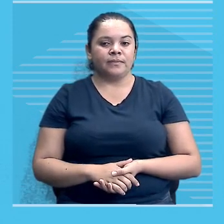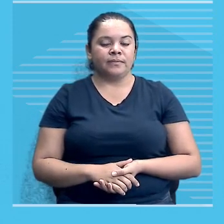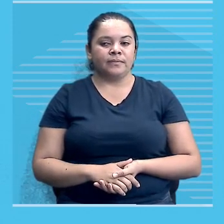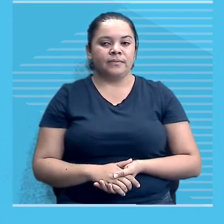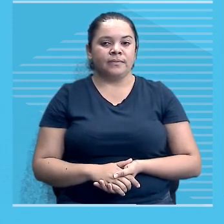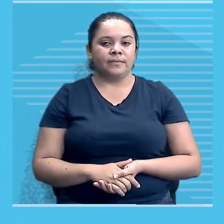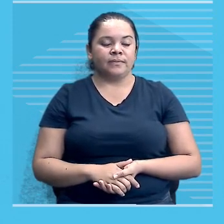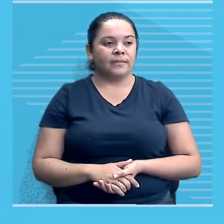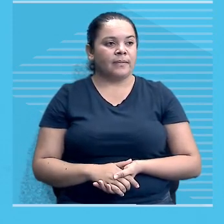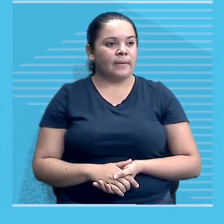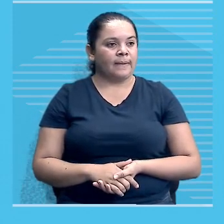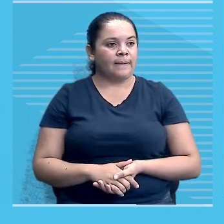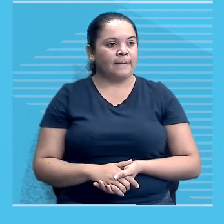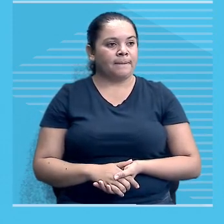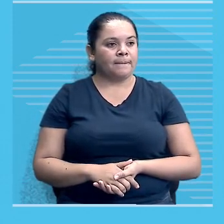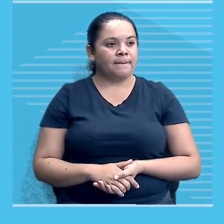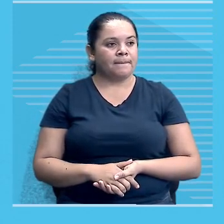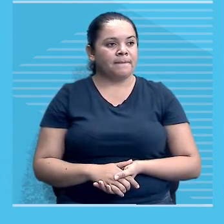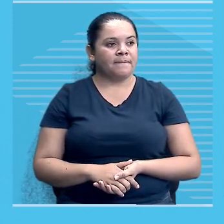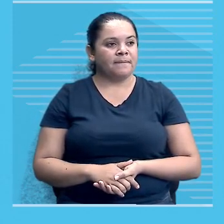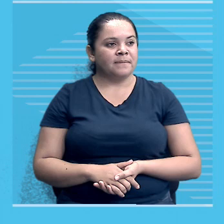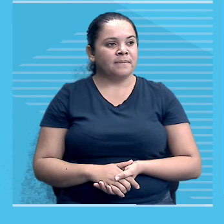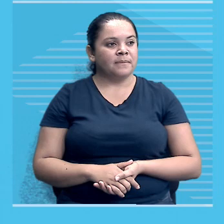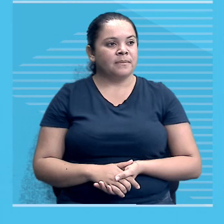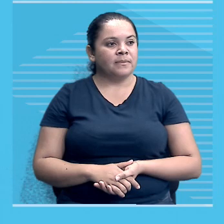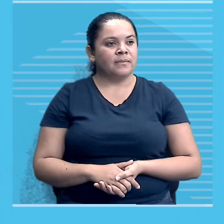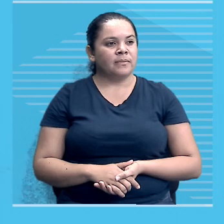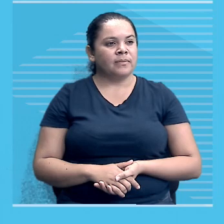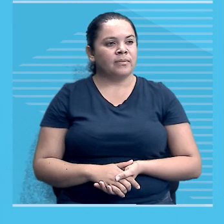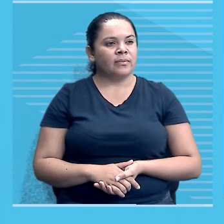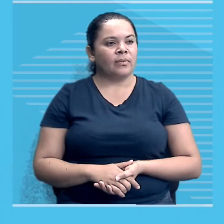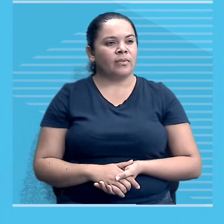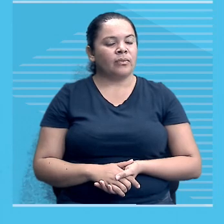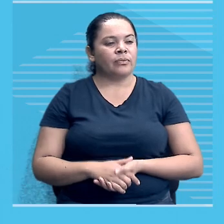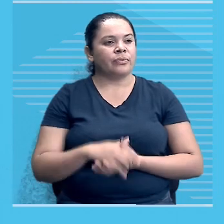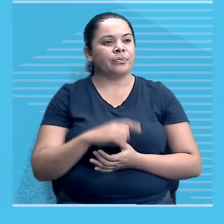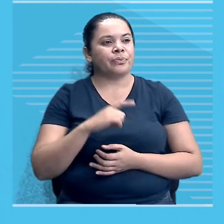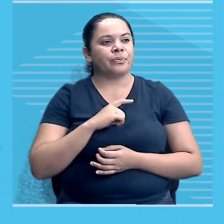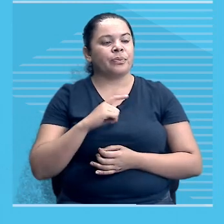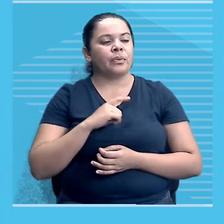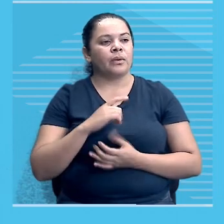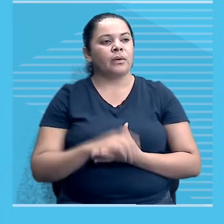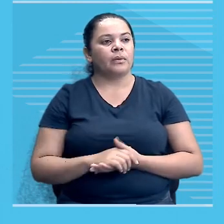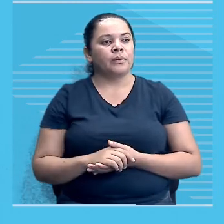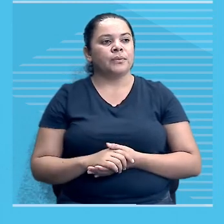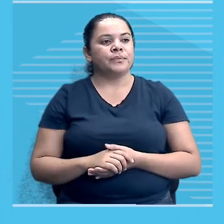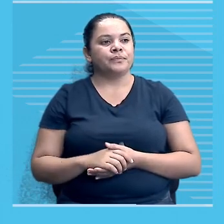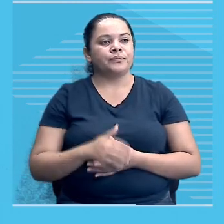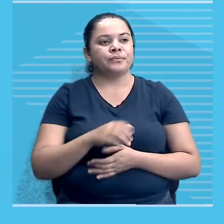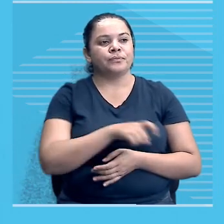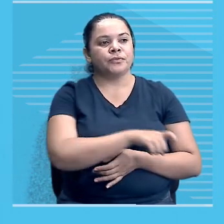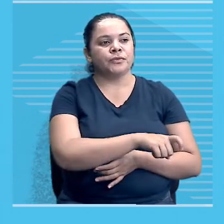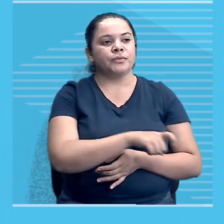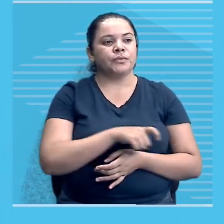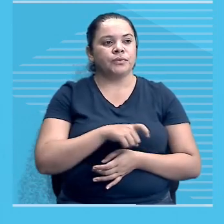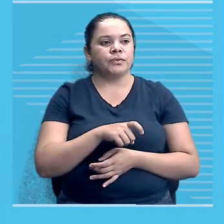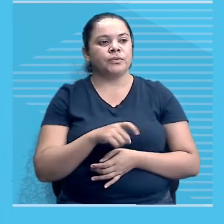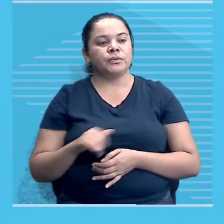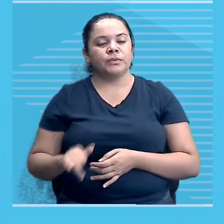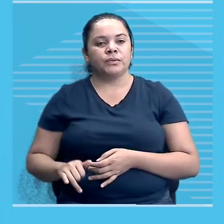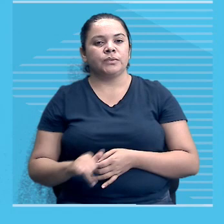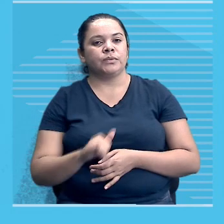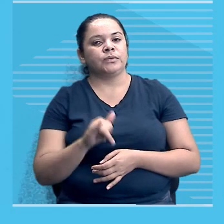presta atenção né a gente tem um X e Y que está entre 0 e 1